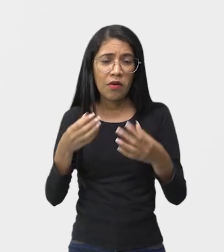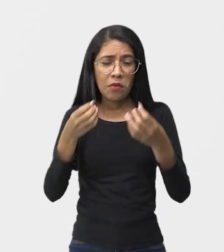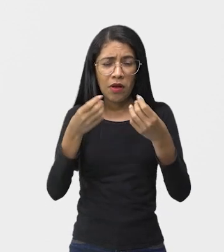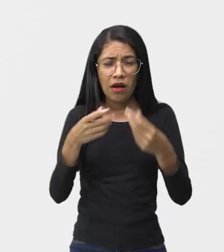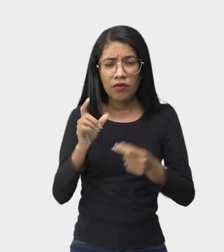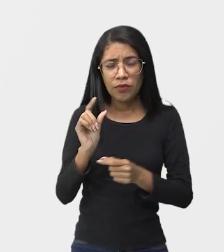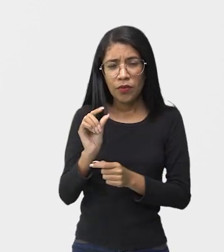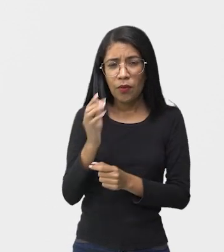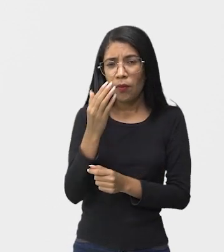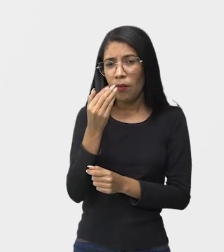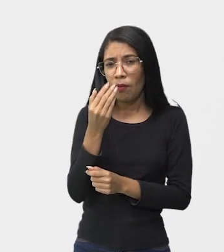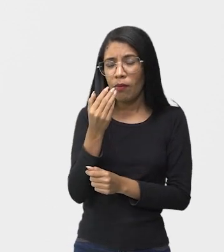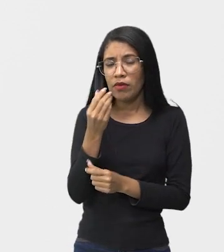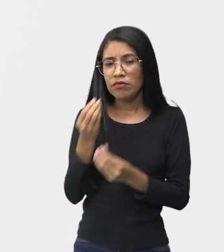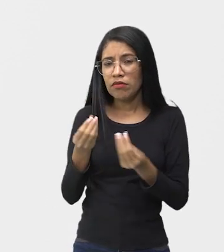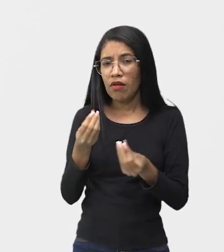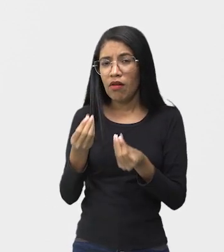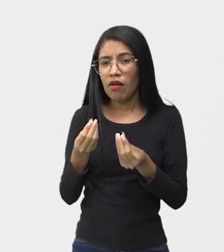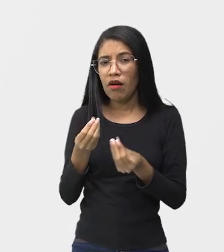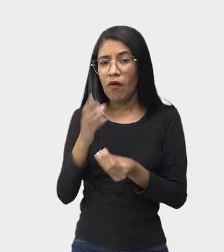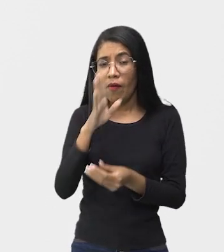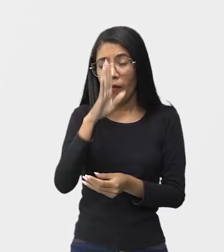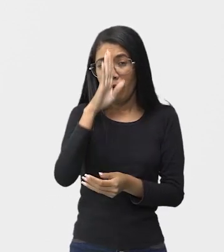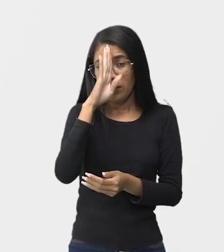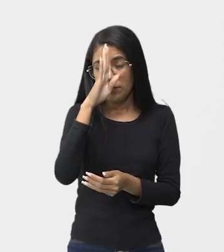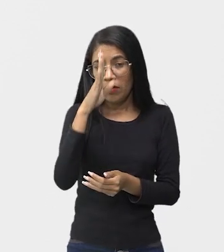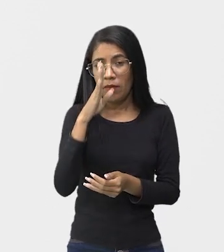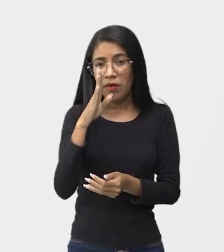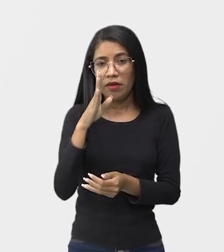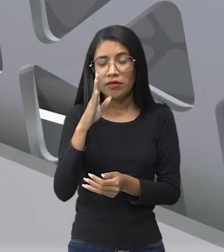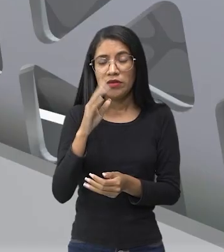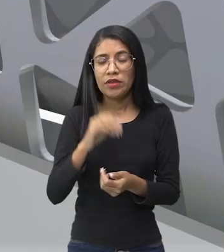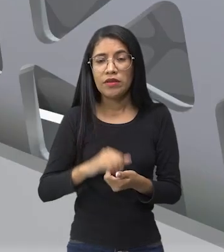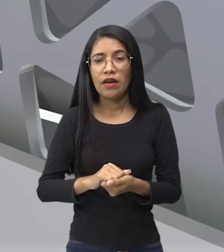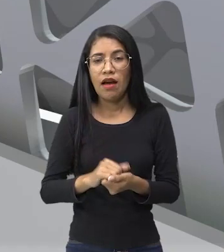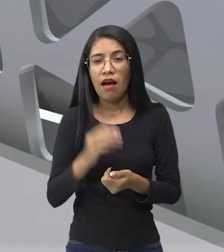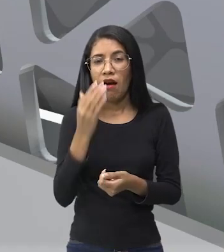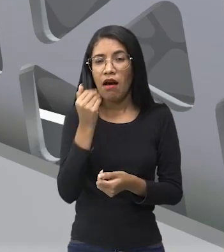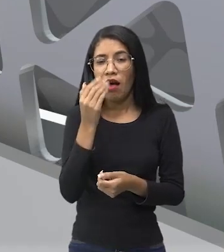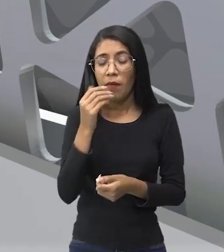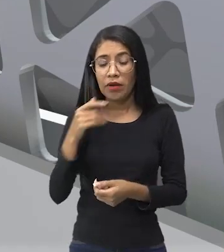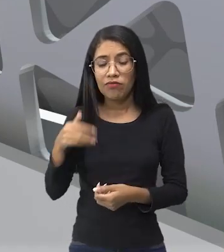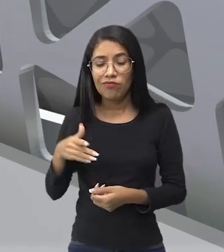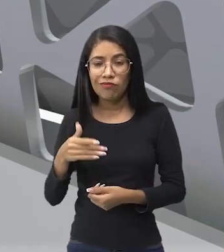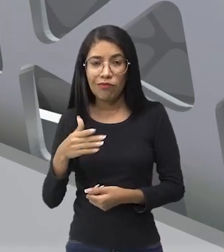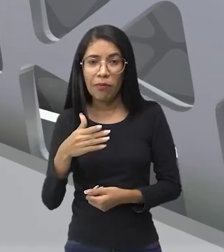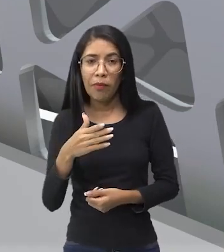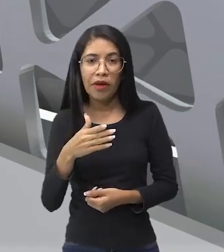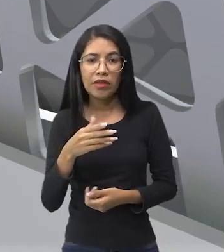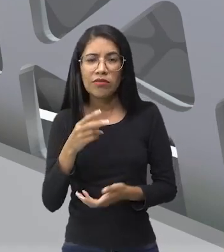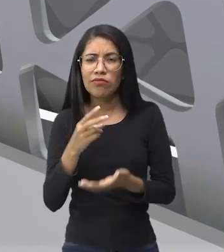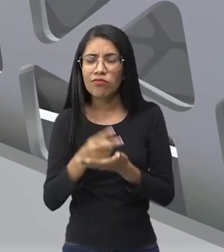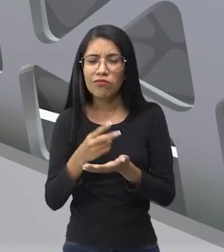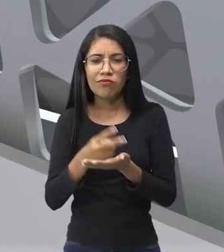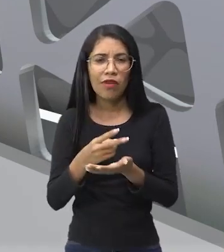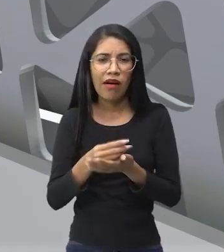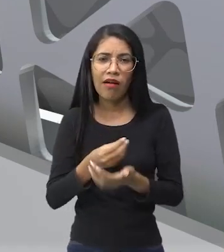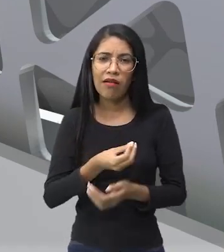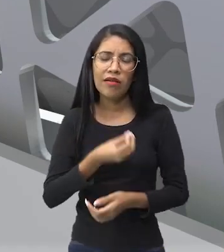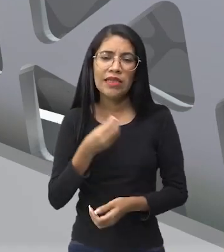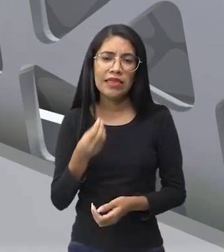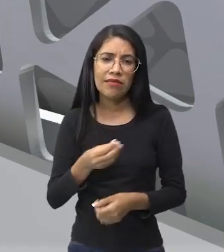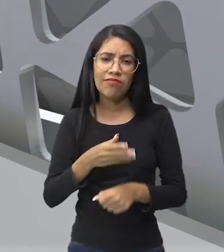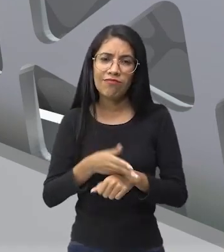dessa alimentação, principalmente a questão da alimentação, o peixe ele vai estar muito